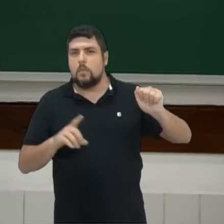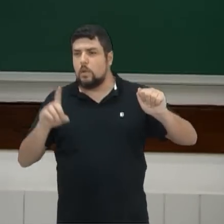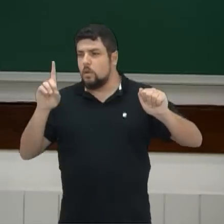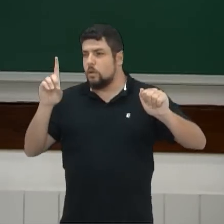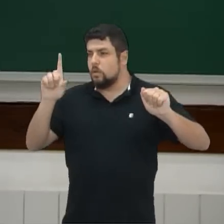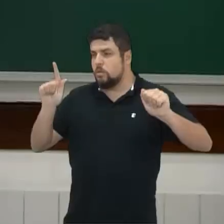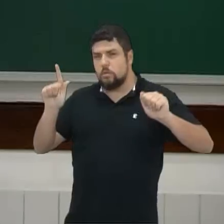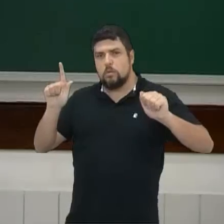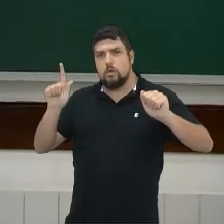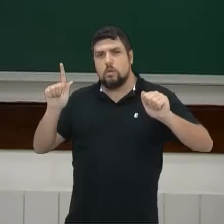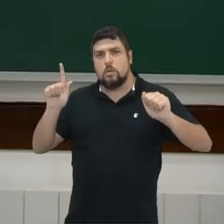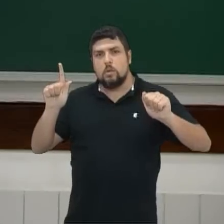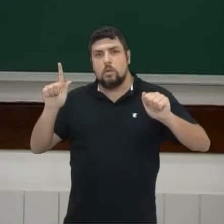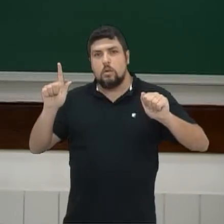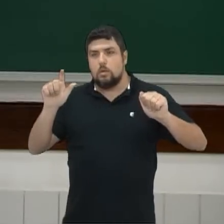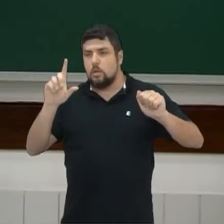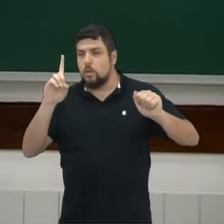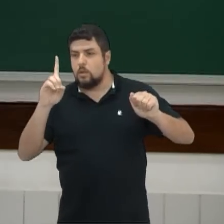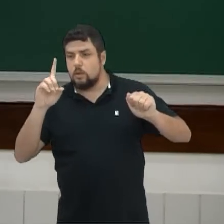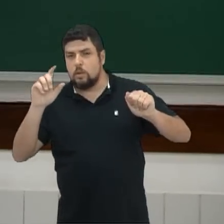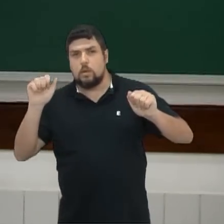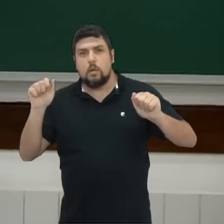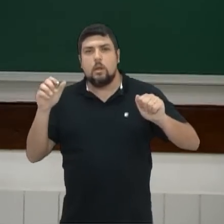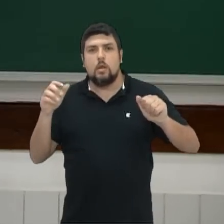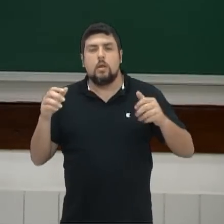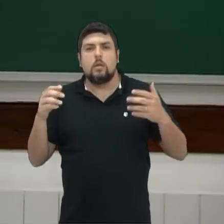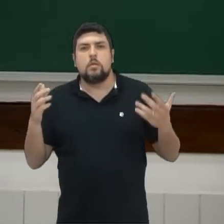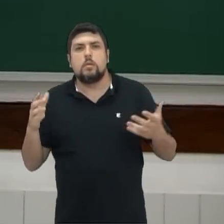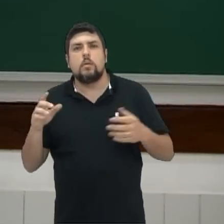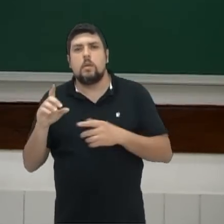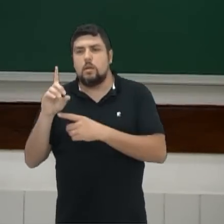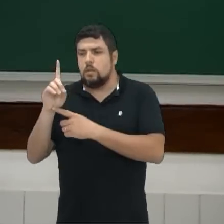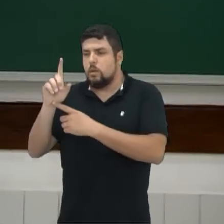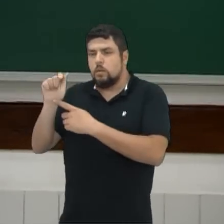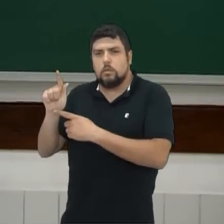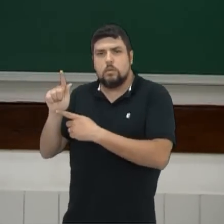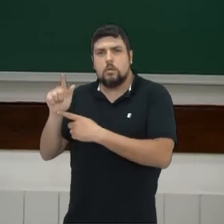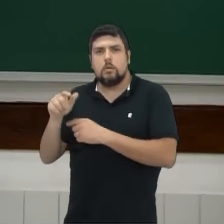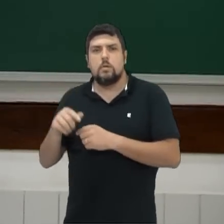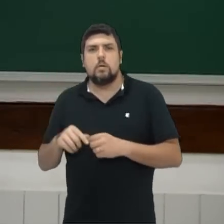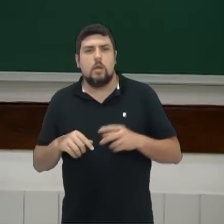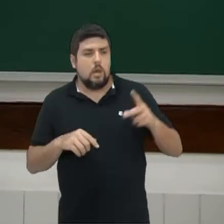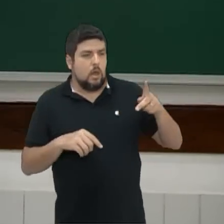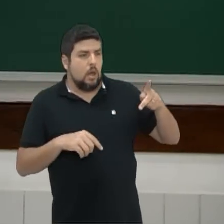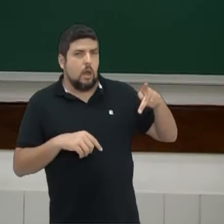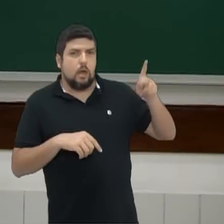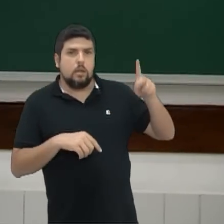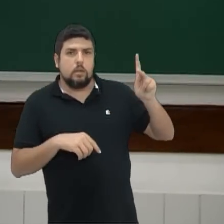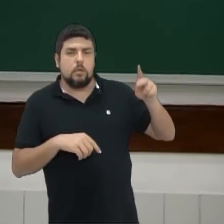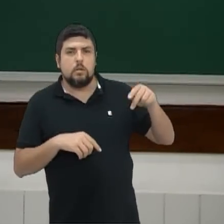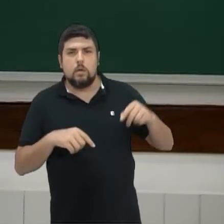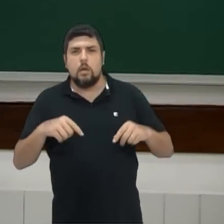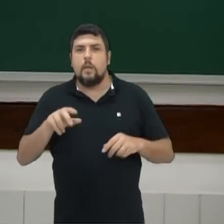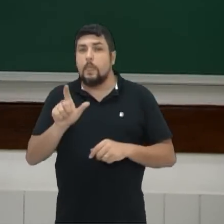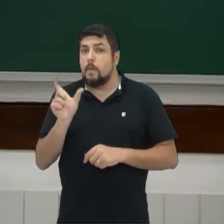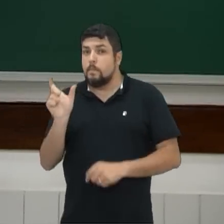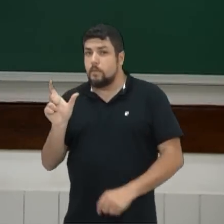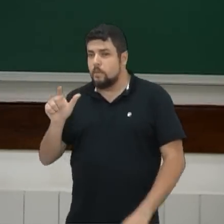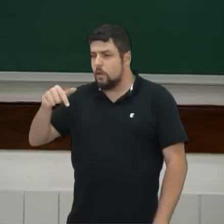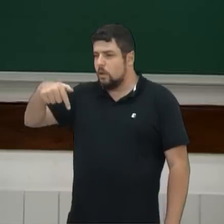não tem esse C, é só DG. A quilograma, que também tem um problema, não é o Q, a gente usa o